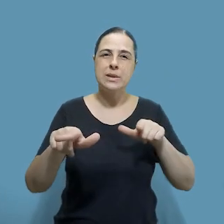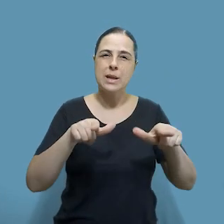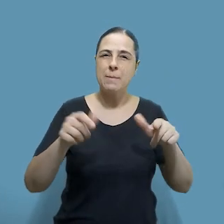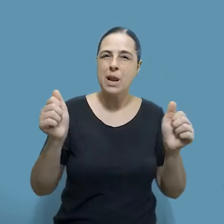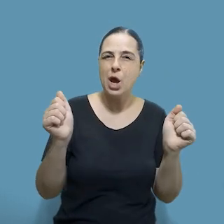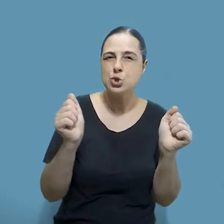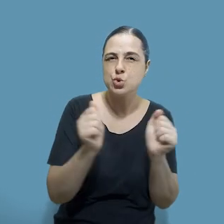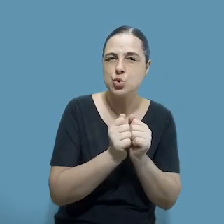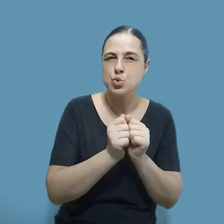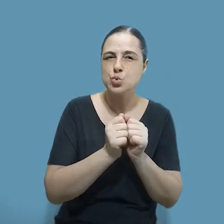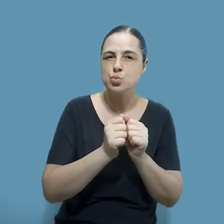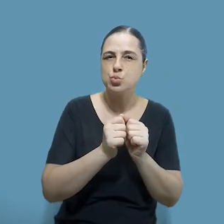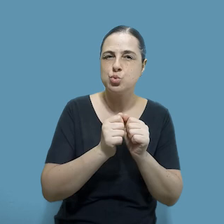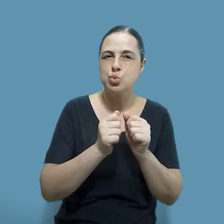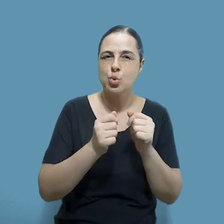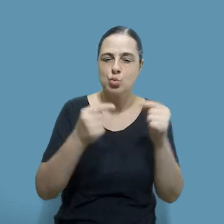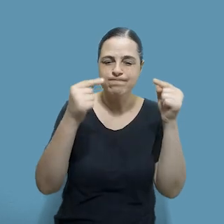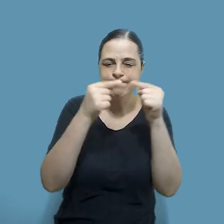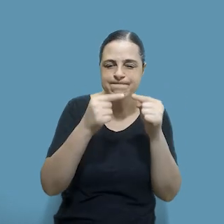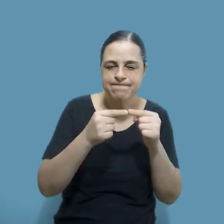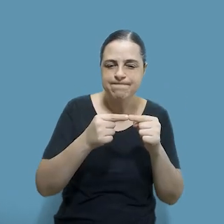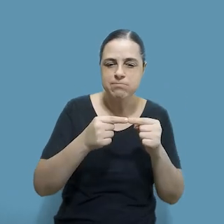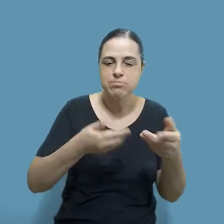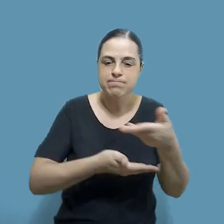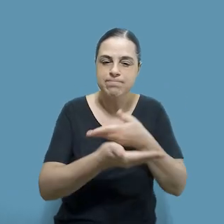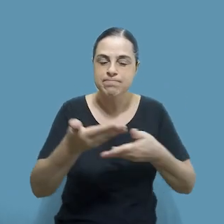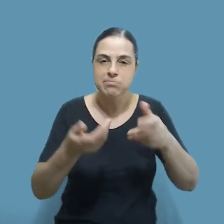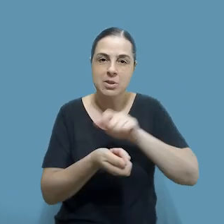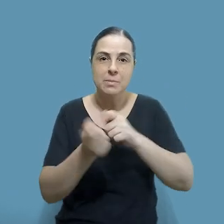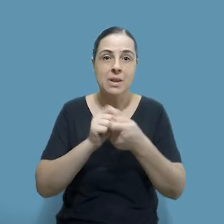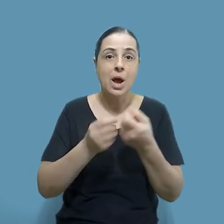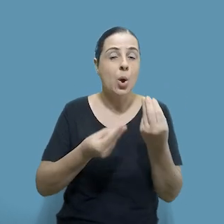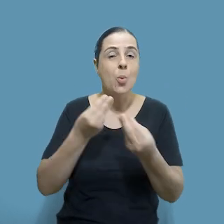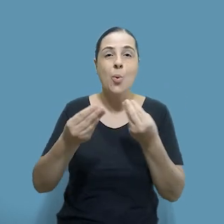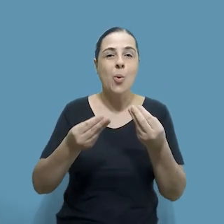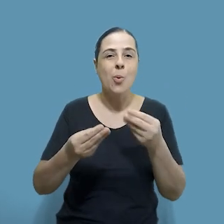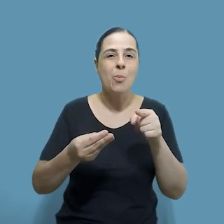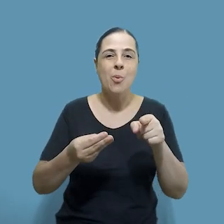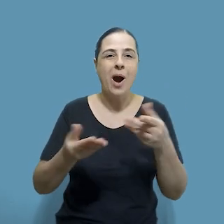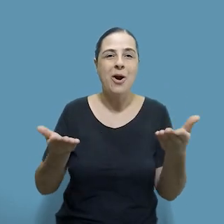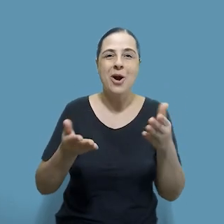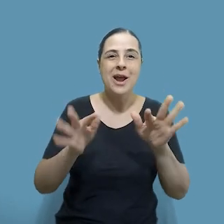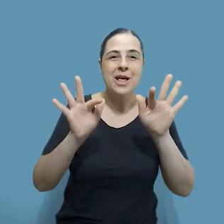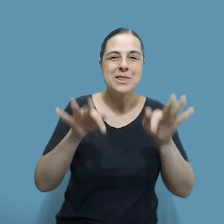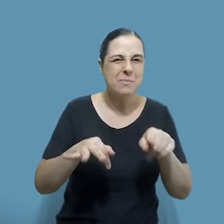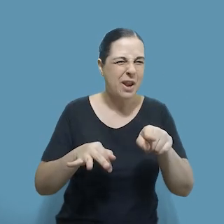algum apontamento aí, Marta, para a gente terminar com você arrasando? Eu acho que é